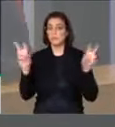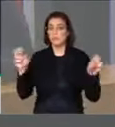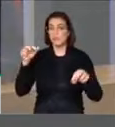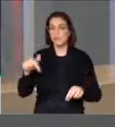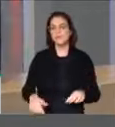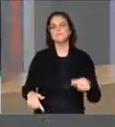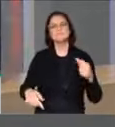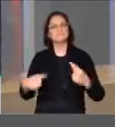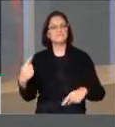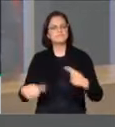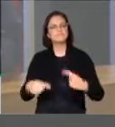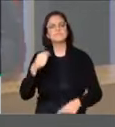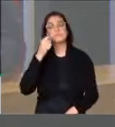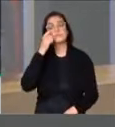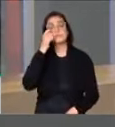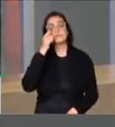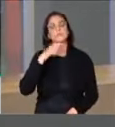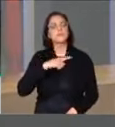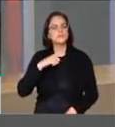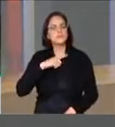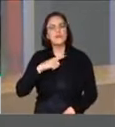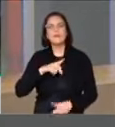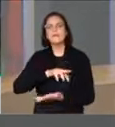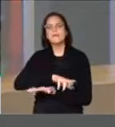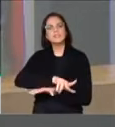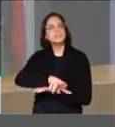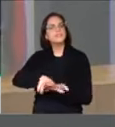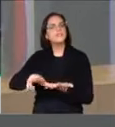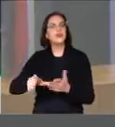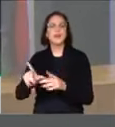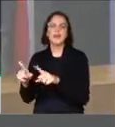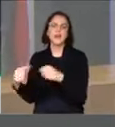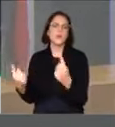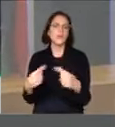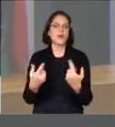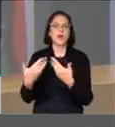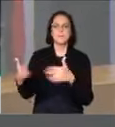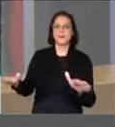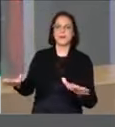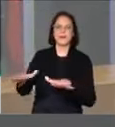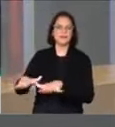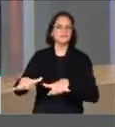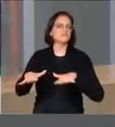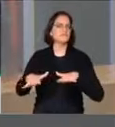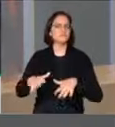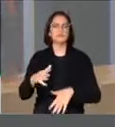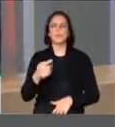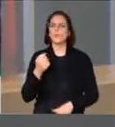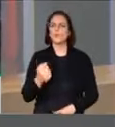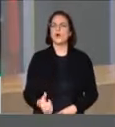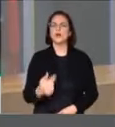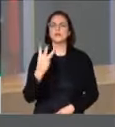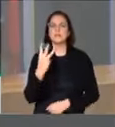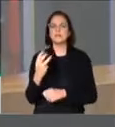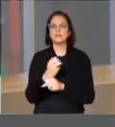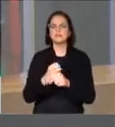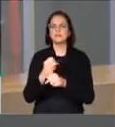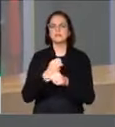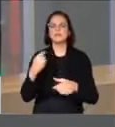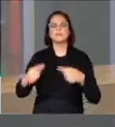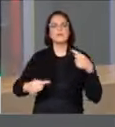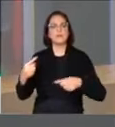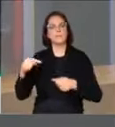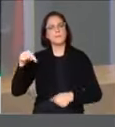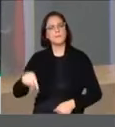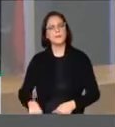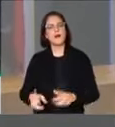Construímos com audiências públicas, assim, ao fim de quase 3 anos de debates nessa casa, aquele formato de lei que nós